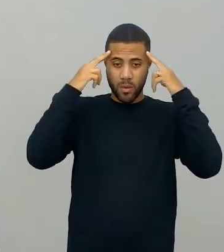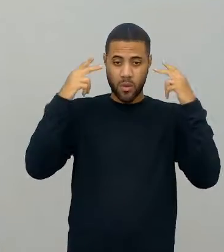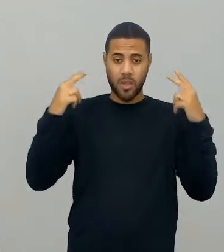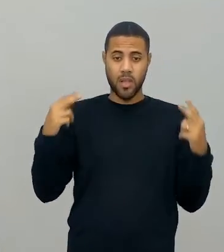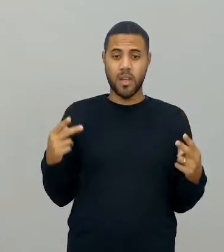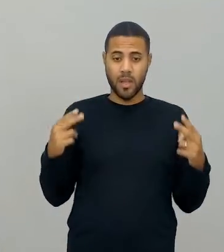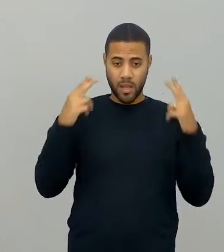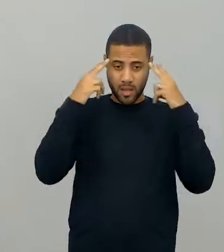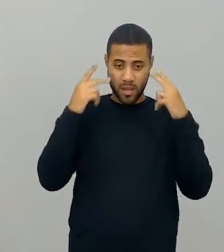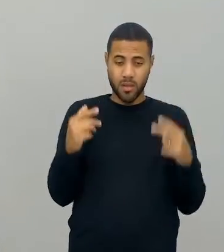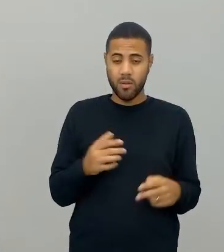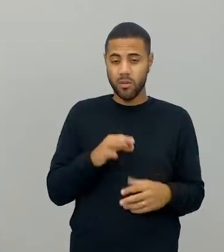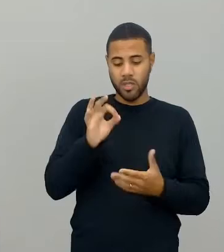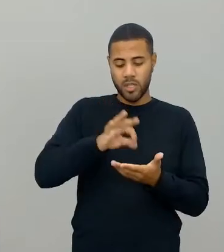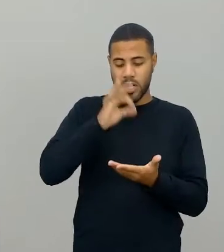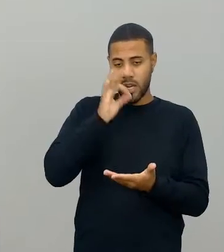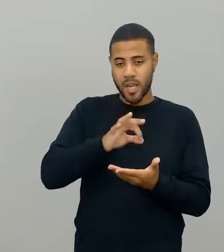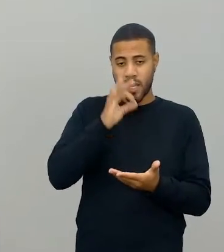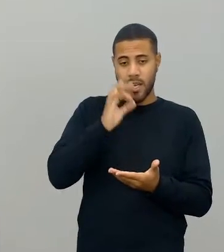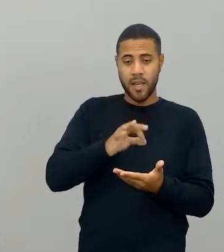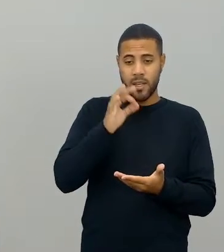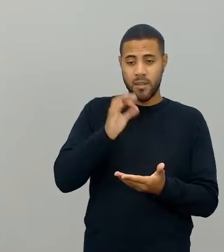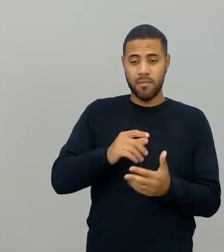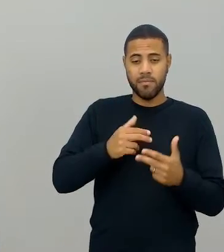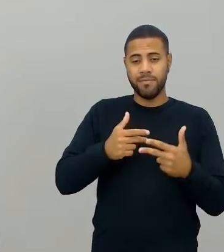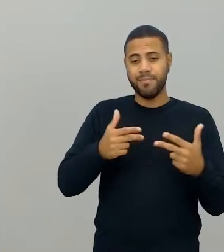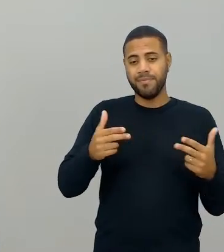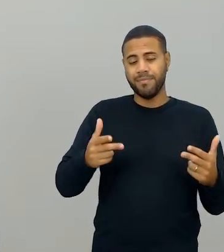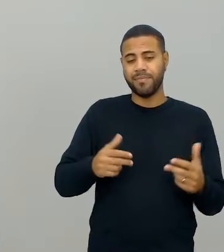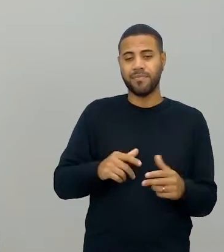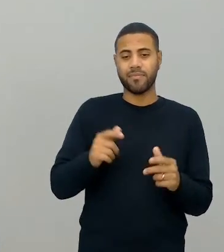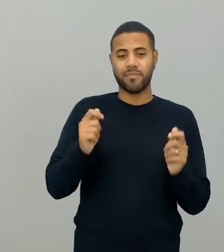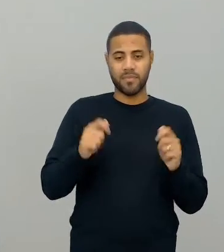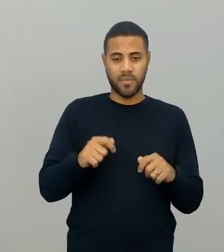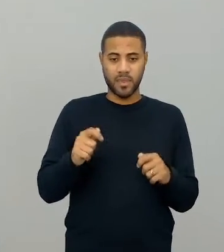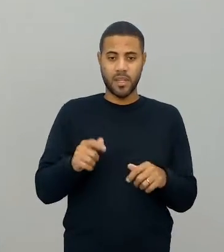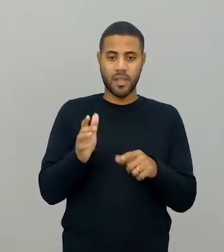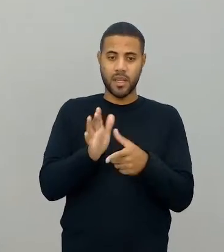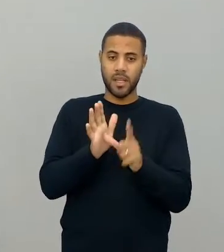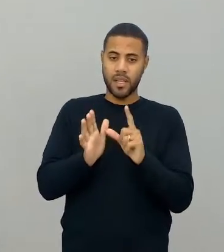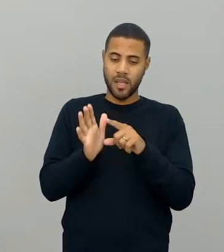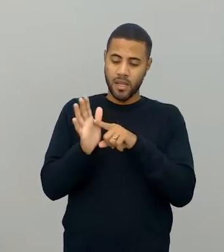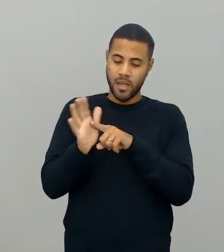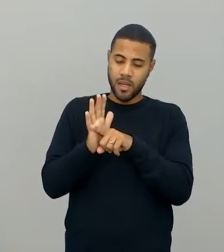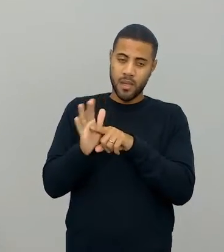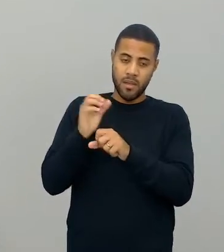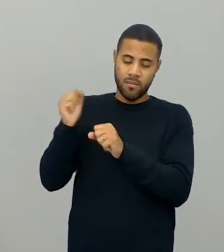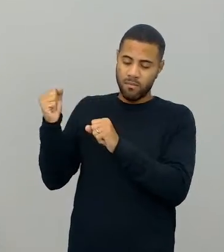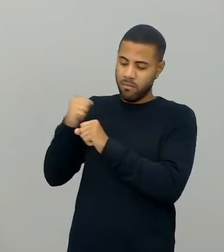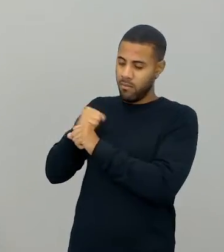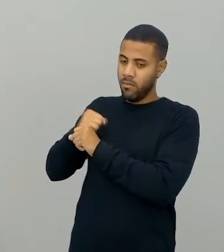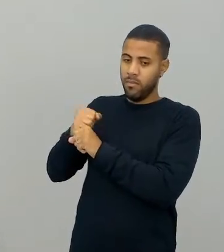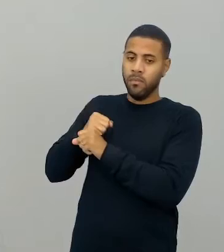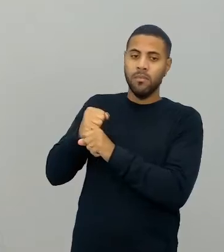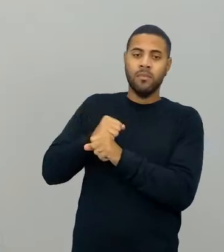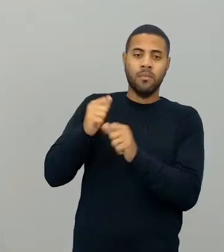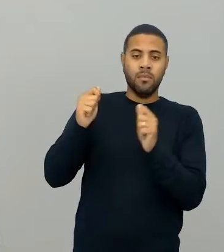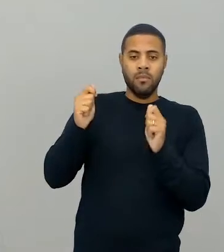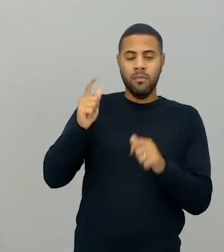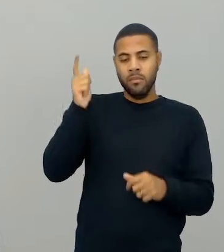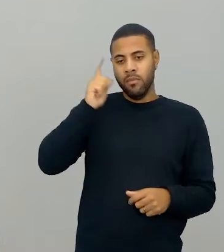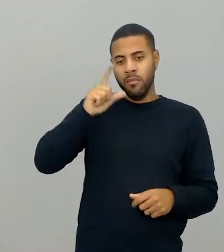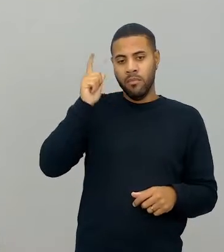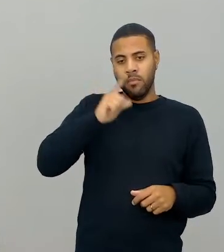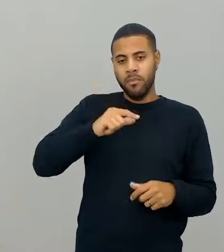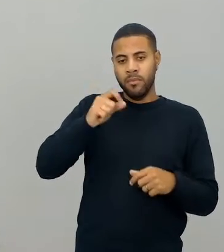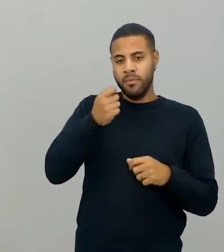medicinais, que a gente tem aí muitas, inclusive, que já são pesquisadas há um bom tempo. Então, a gente tem esses